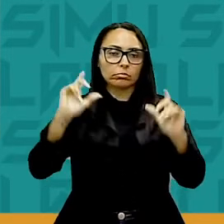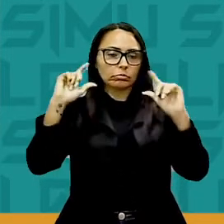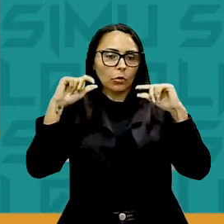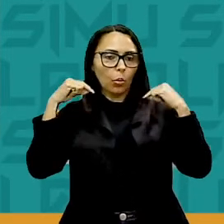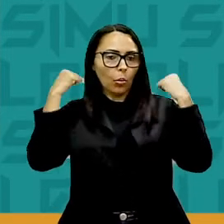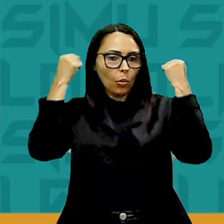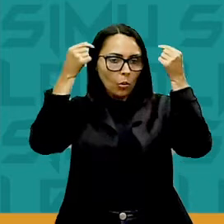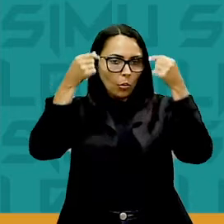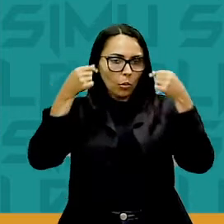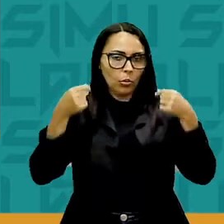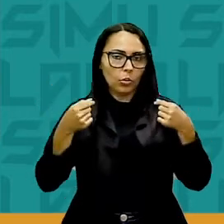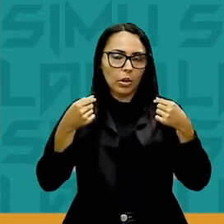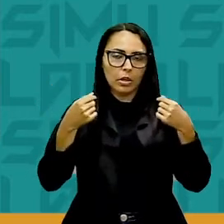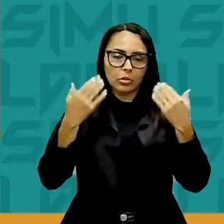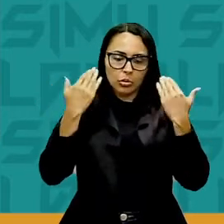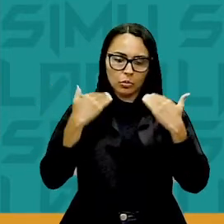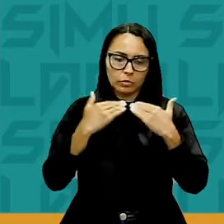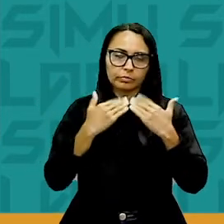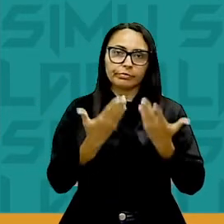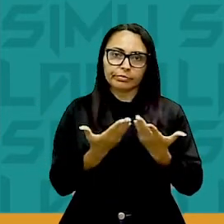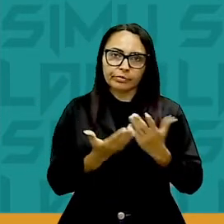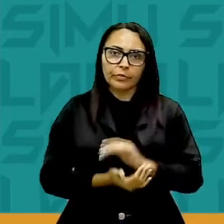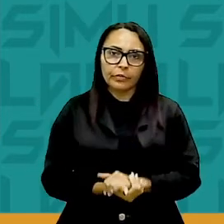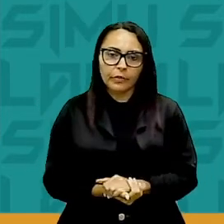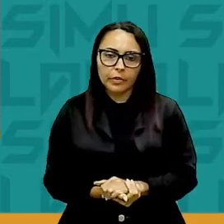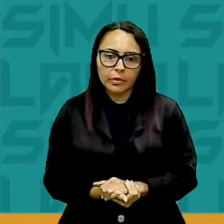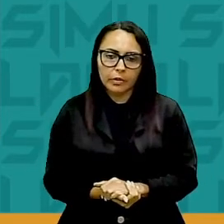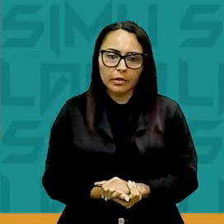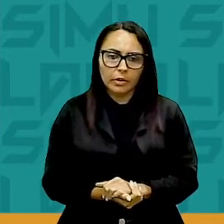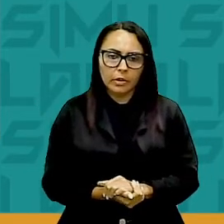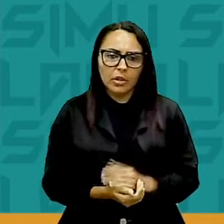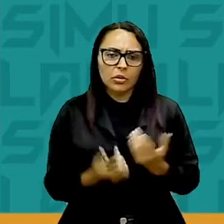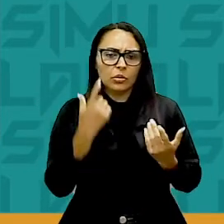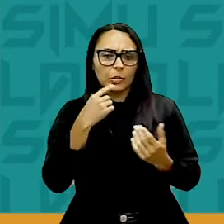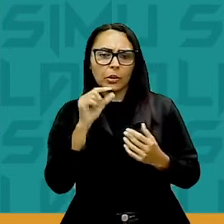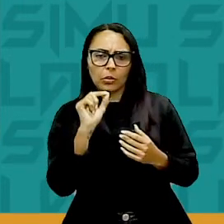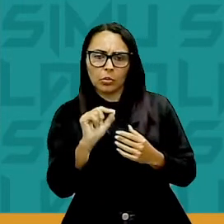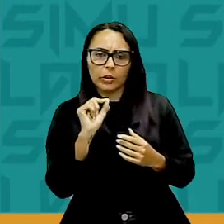um novo vestuário, na verdade. Mas vamos lá, sobre o que